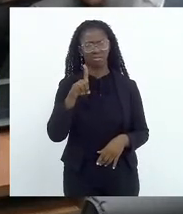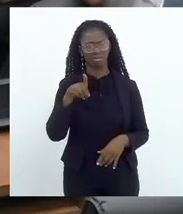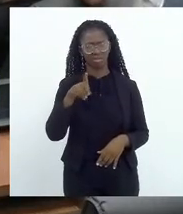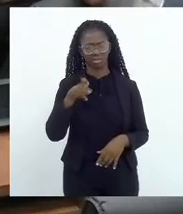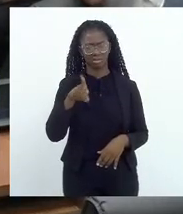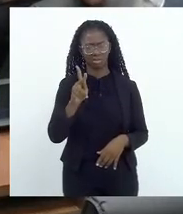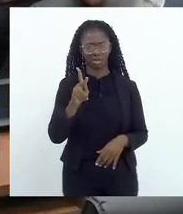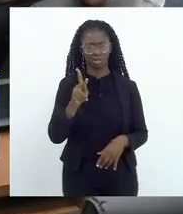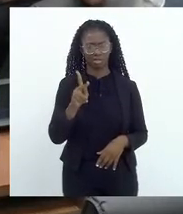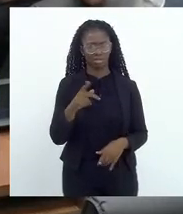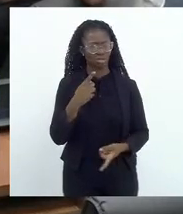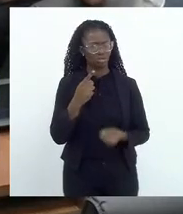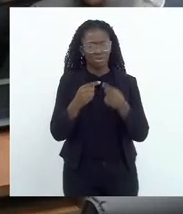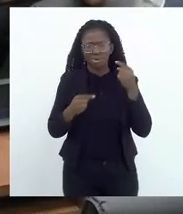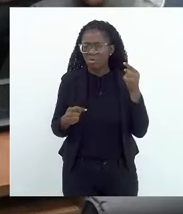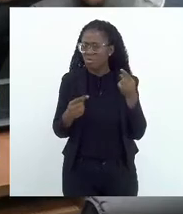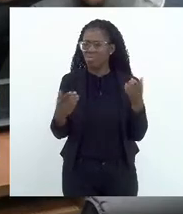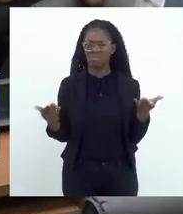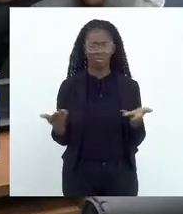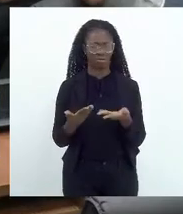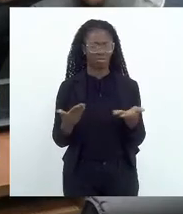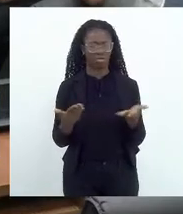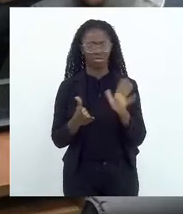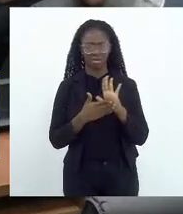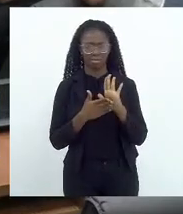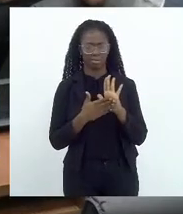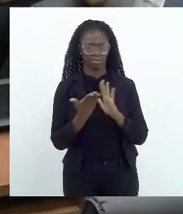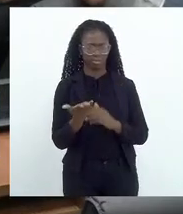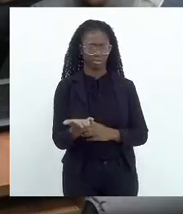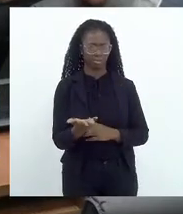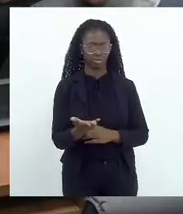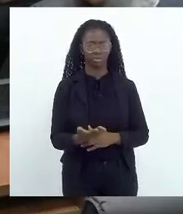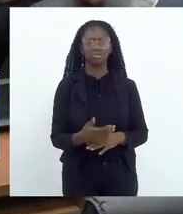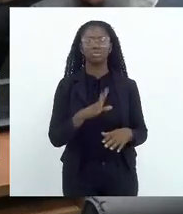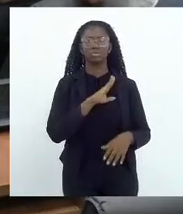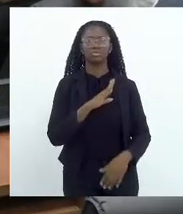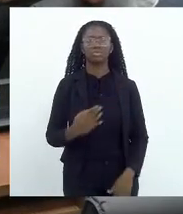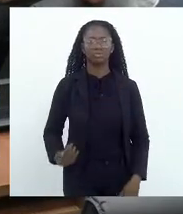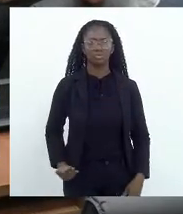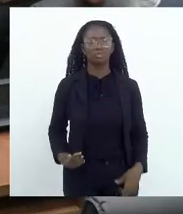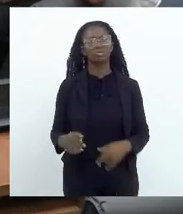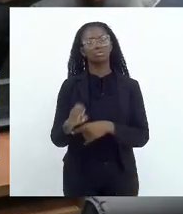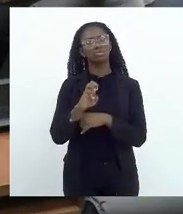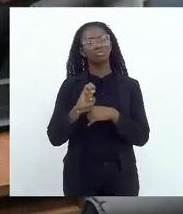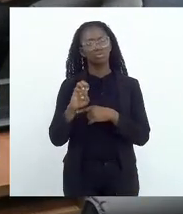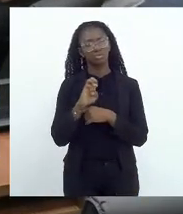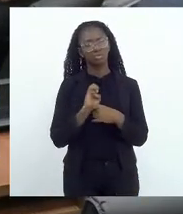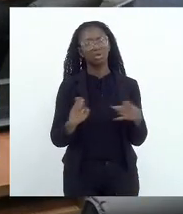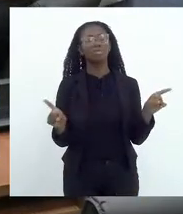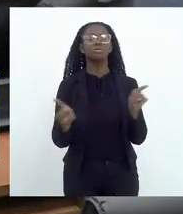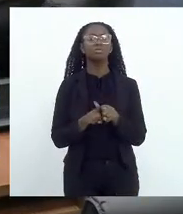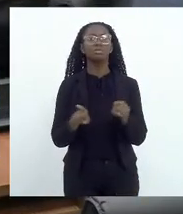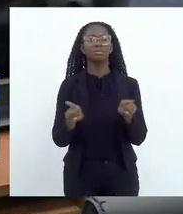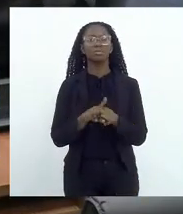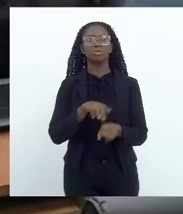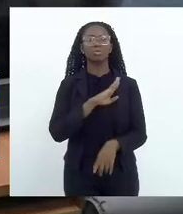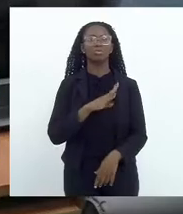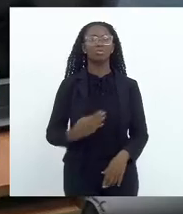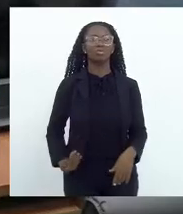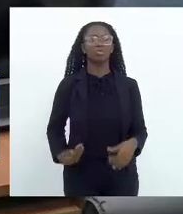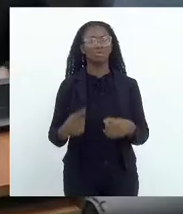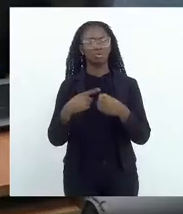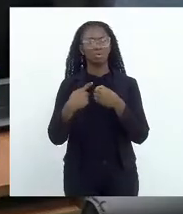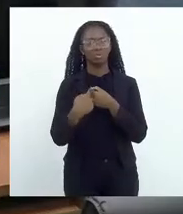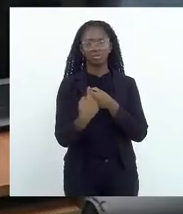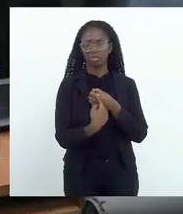precipitado e inoportuna essa proposta, tanto do governo do estado quanto do governo municipal. Não